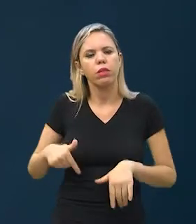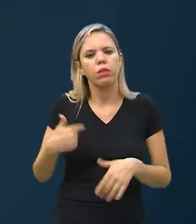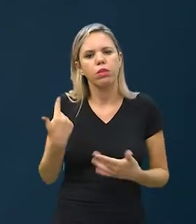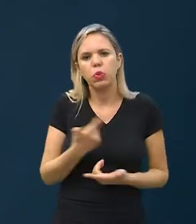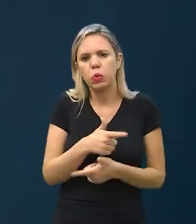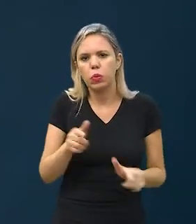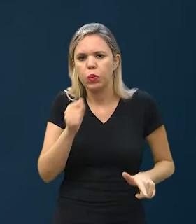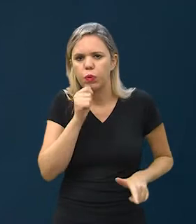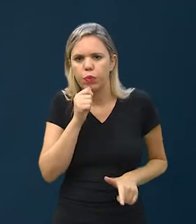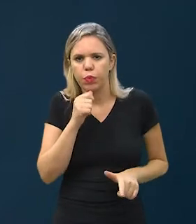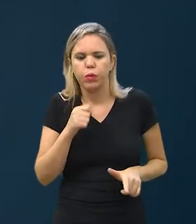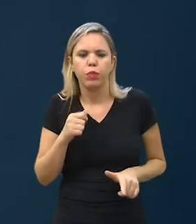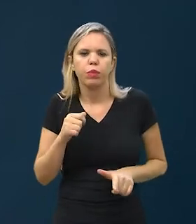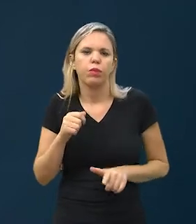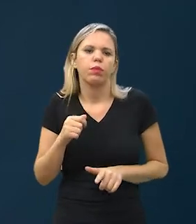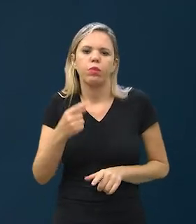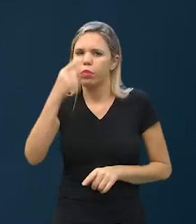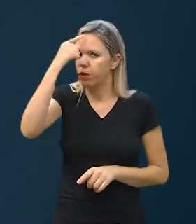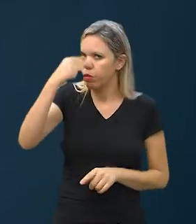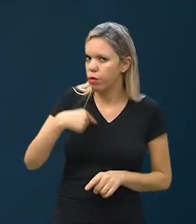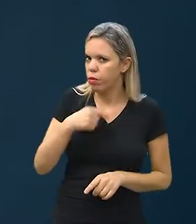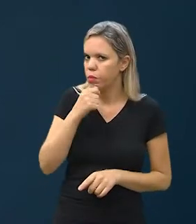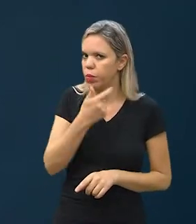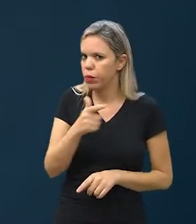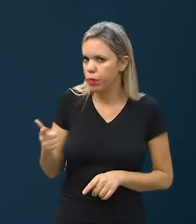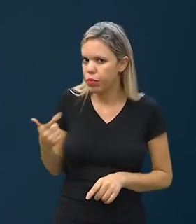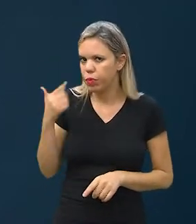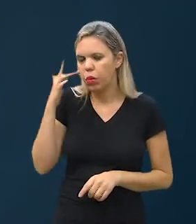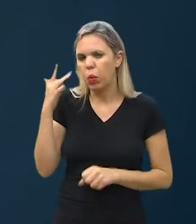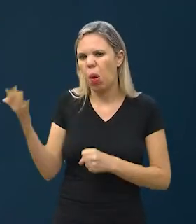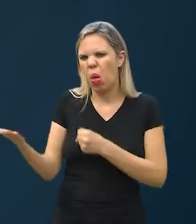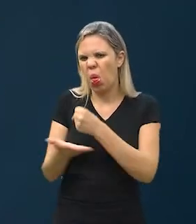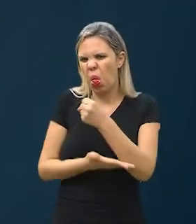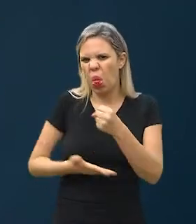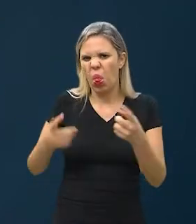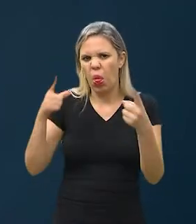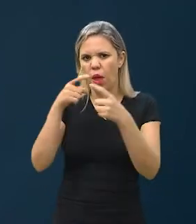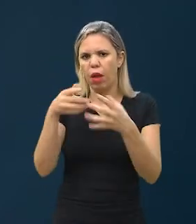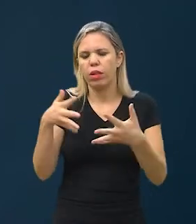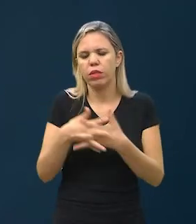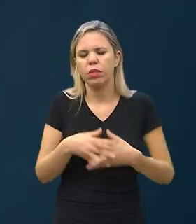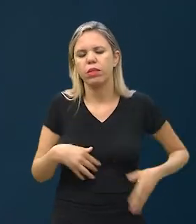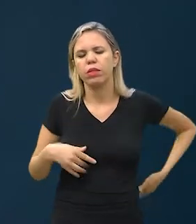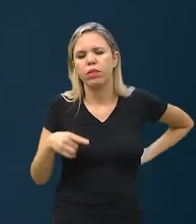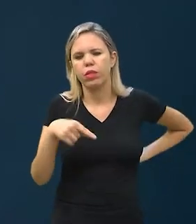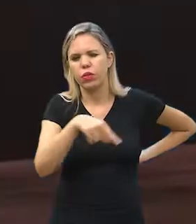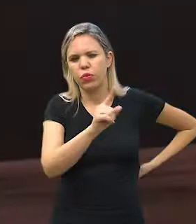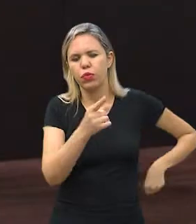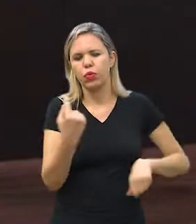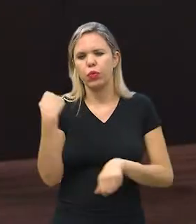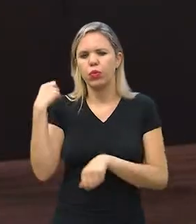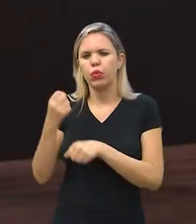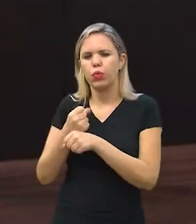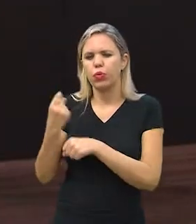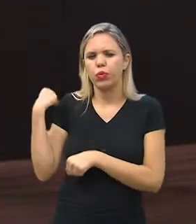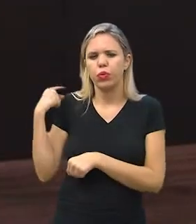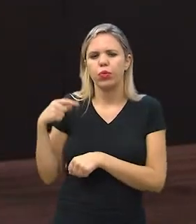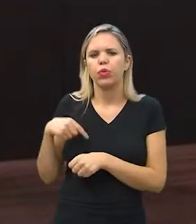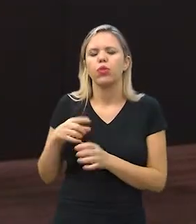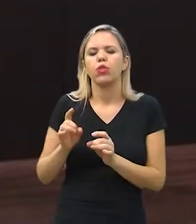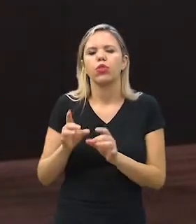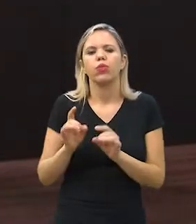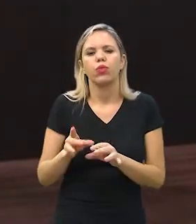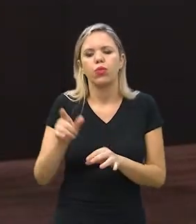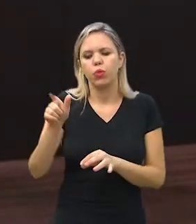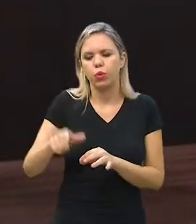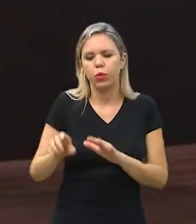longe para a gente ainda. Eu não tinha ainda perfil, eu achei que estava meio complicado. Isso você foi nessa época